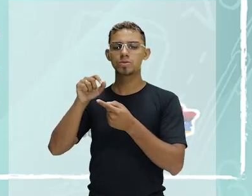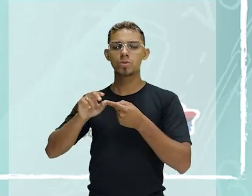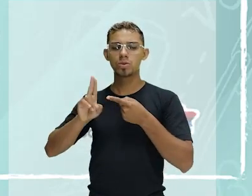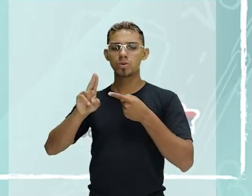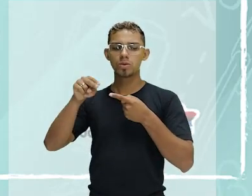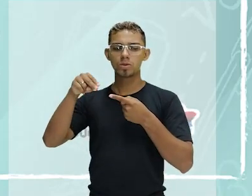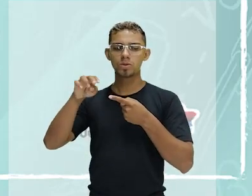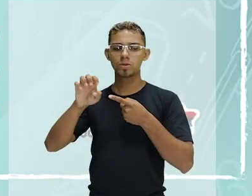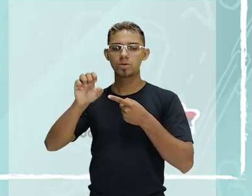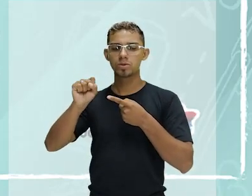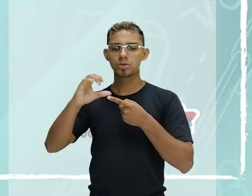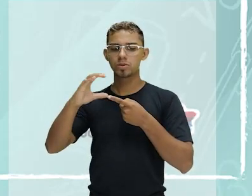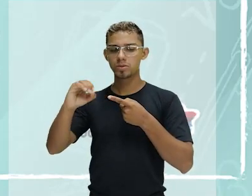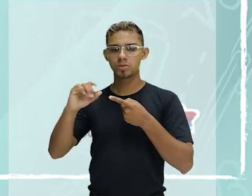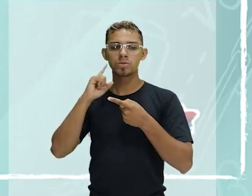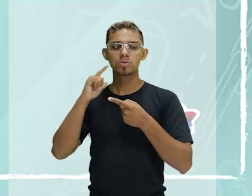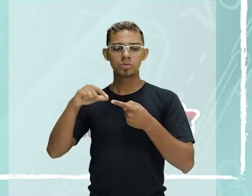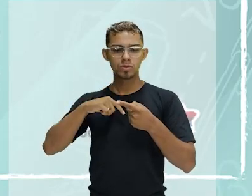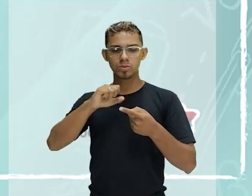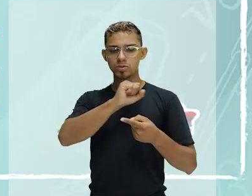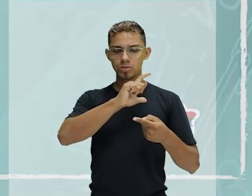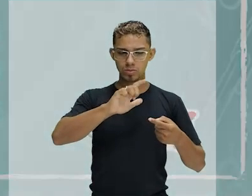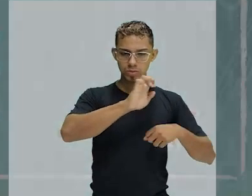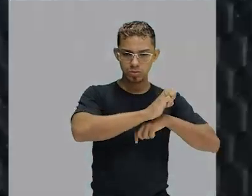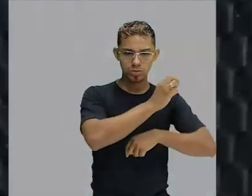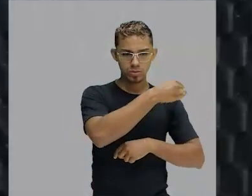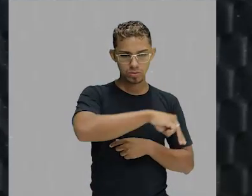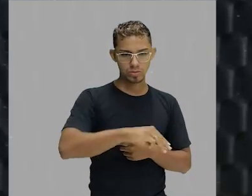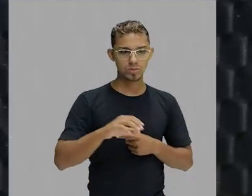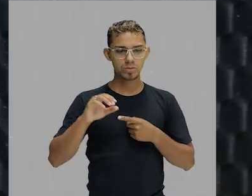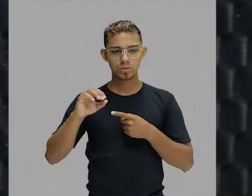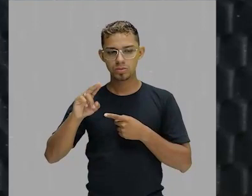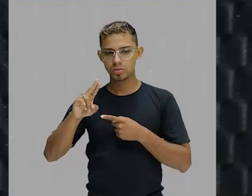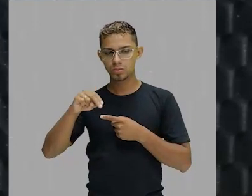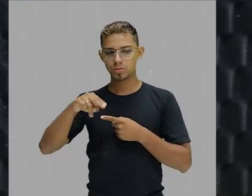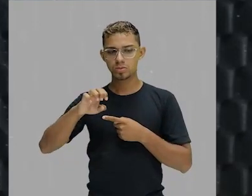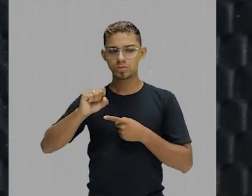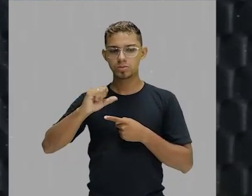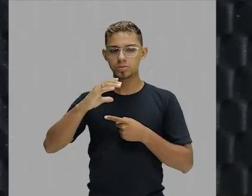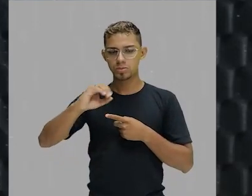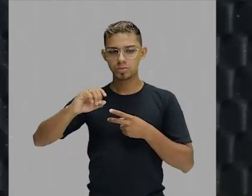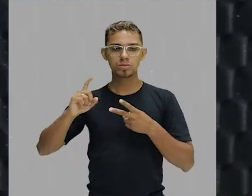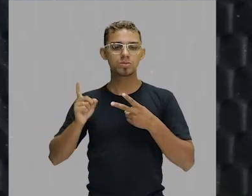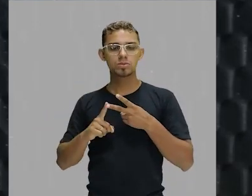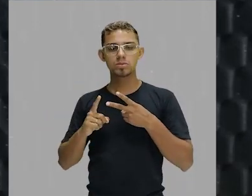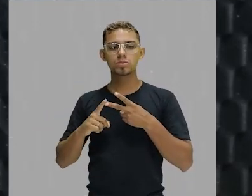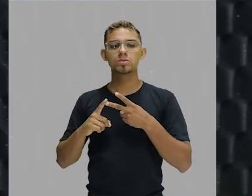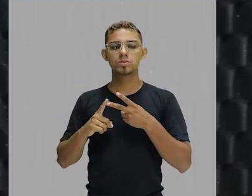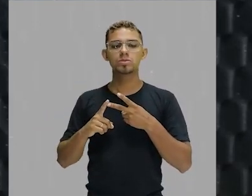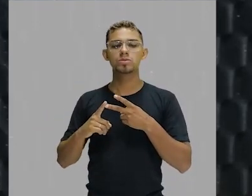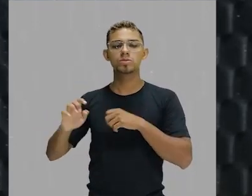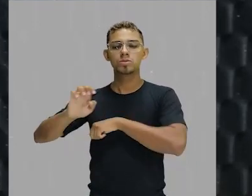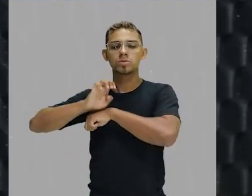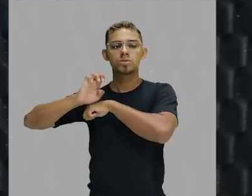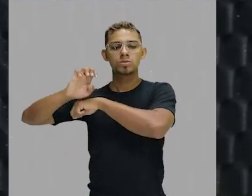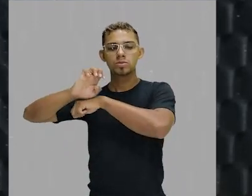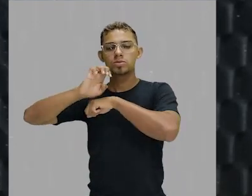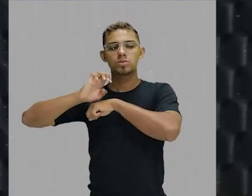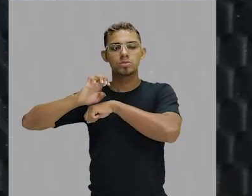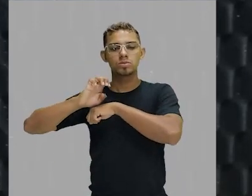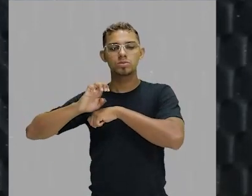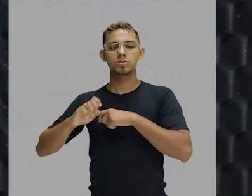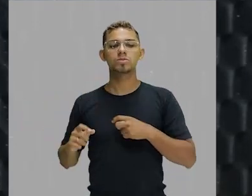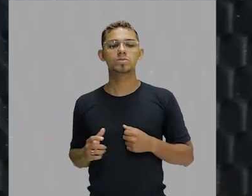Unesco. São Luís tem um título de patrimônio mundial dado pela Unesco. Em nível estadual, o IFAM, em nível nacional, perdão, o